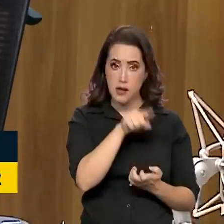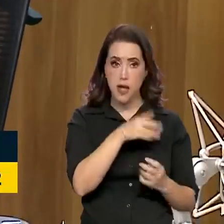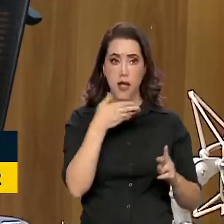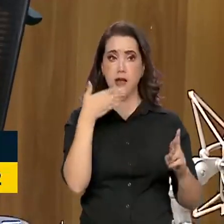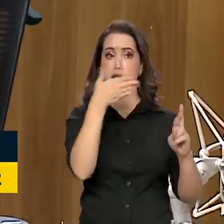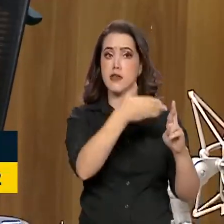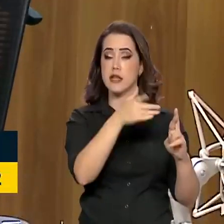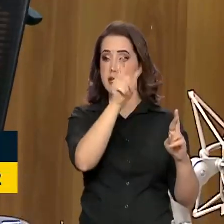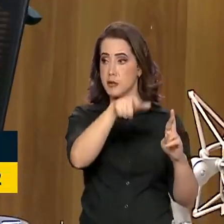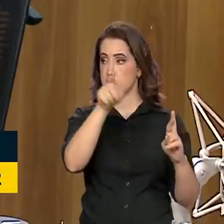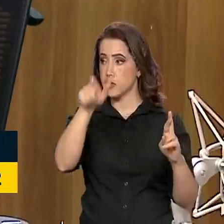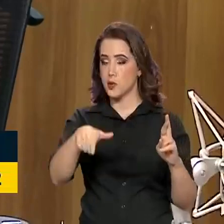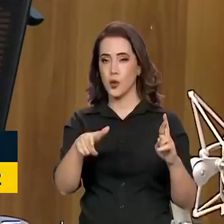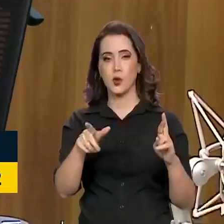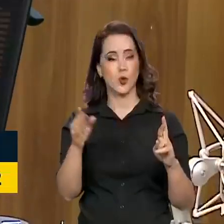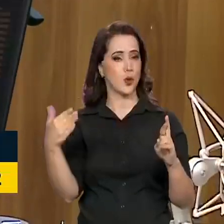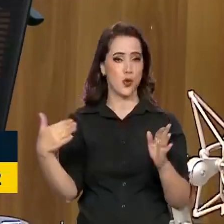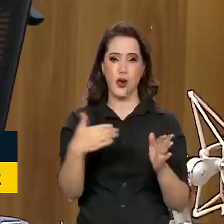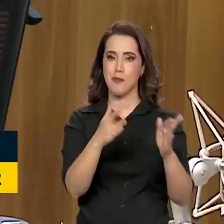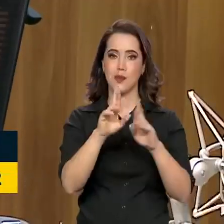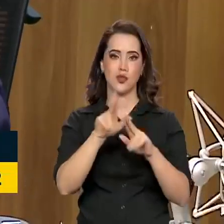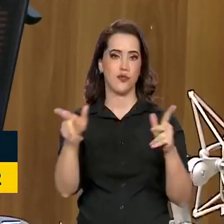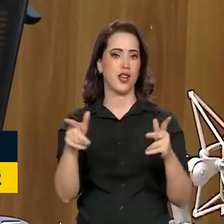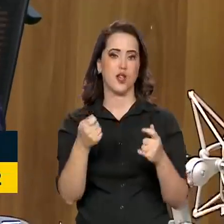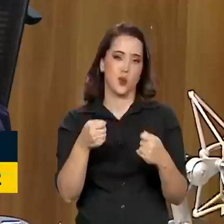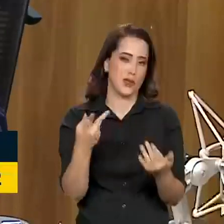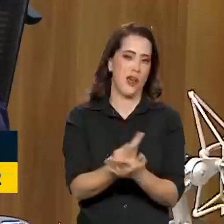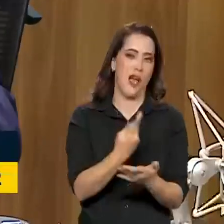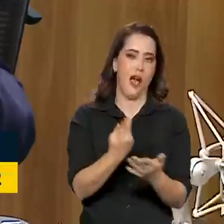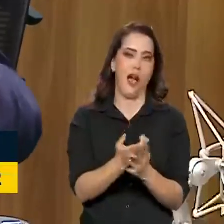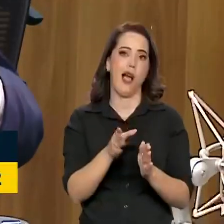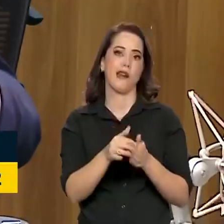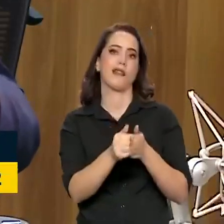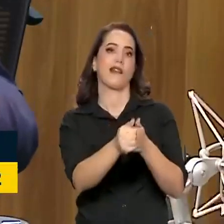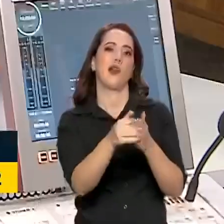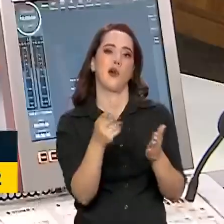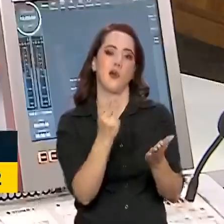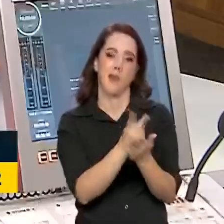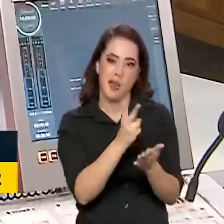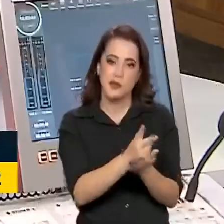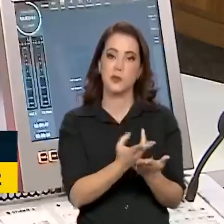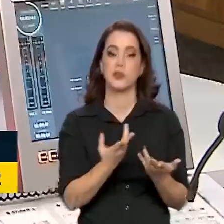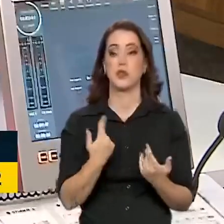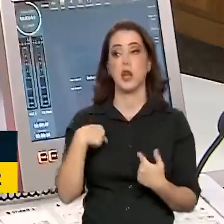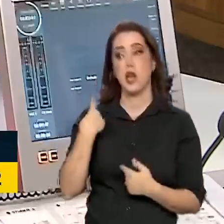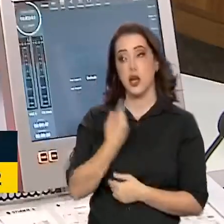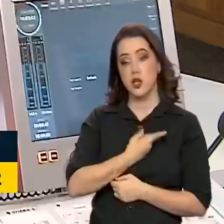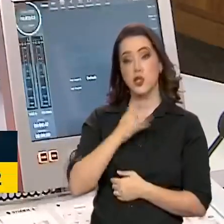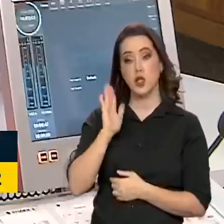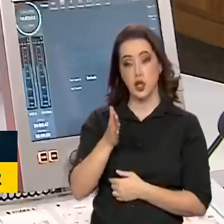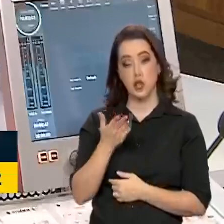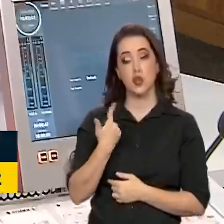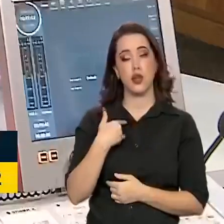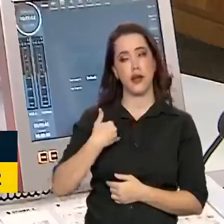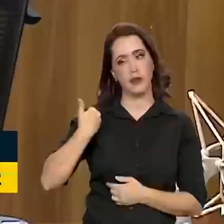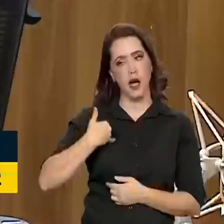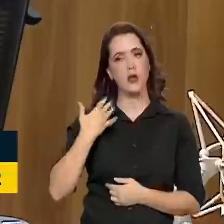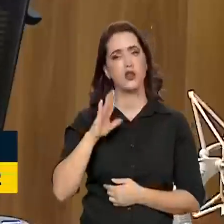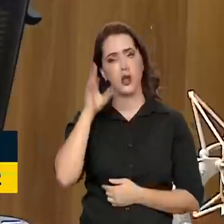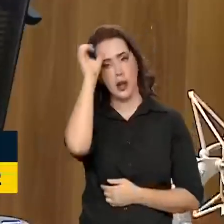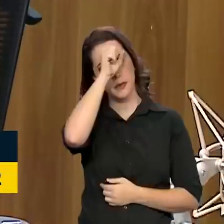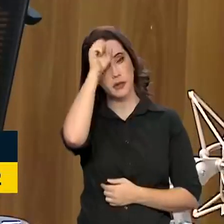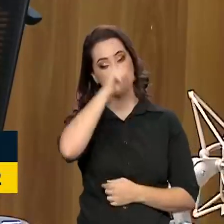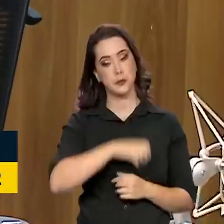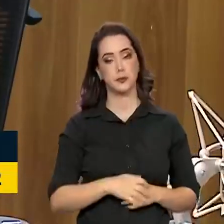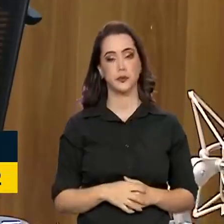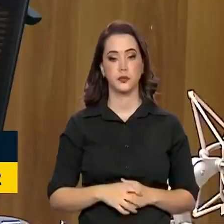mais jovens não cometam os mesmos erros. Porque normalmente nós já temos um pouquinho mais de juventude, já aprendemos alguma coisa. O meu